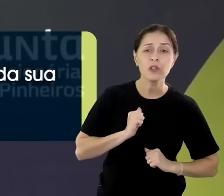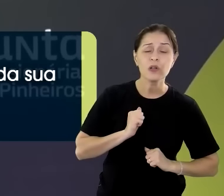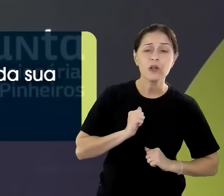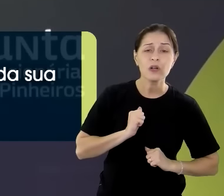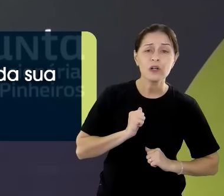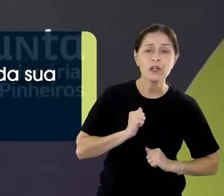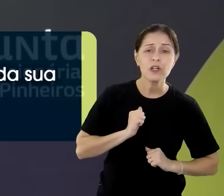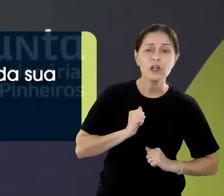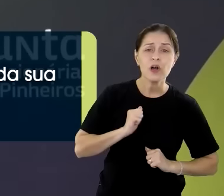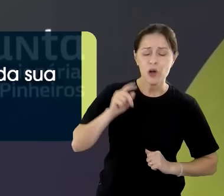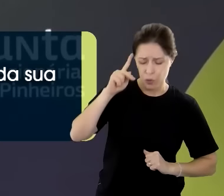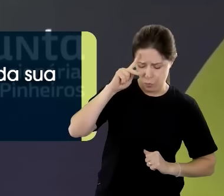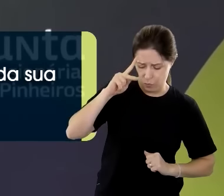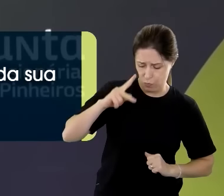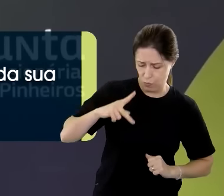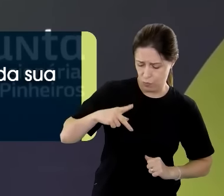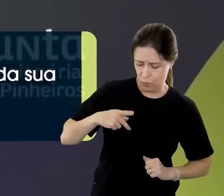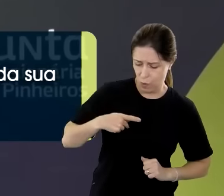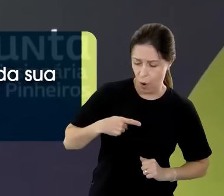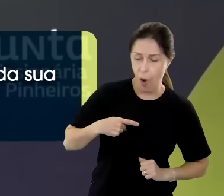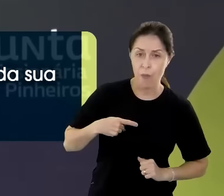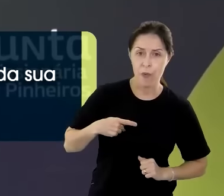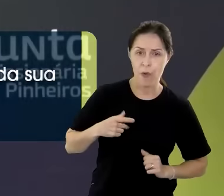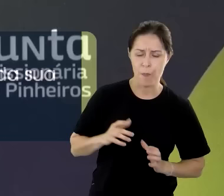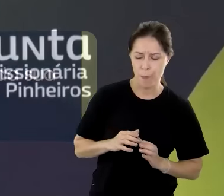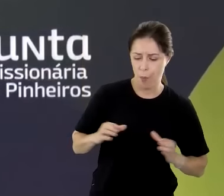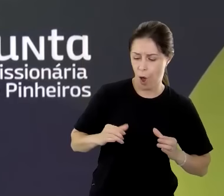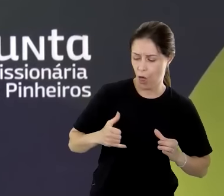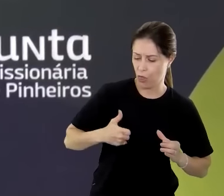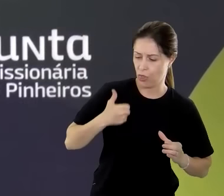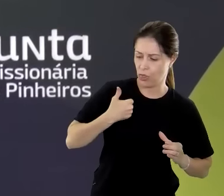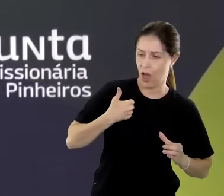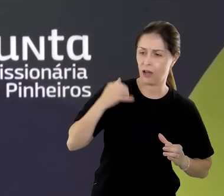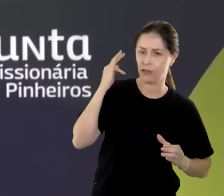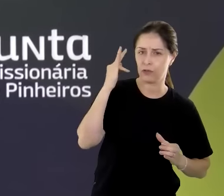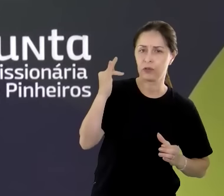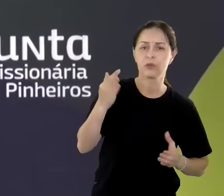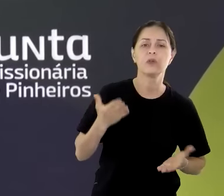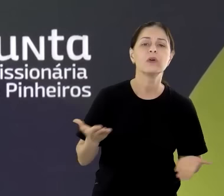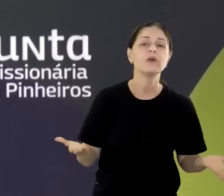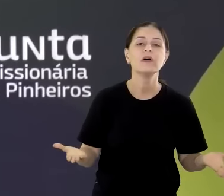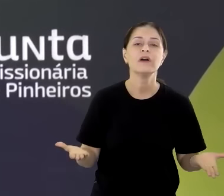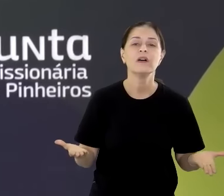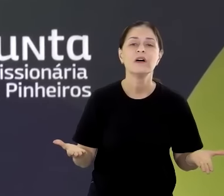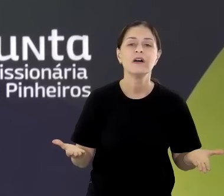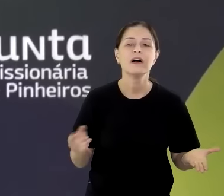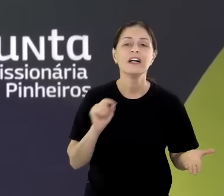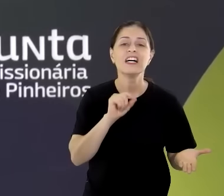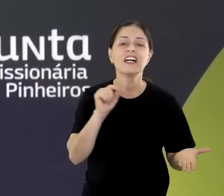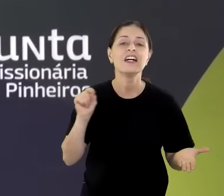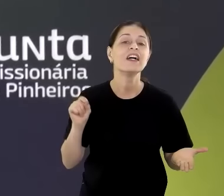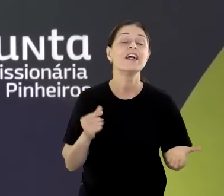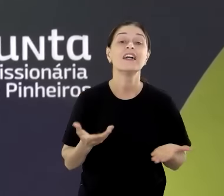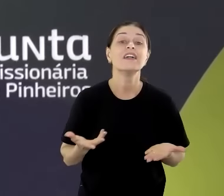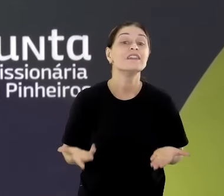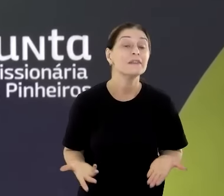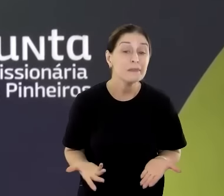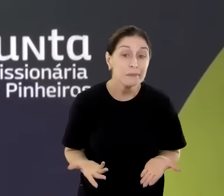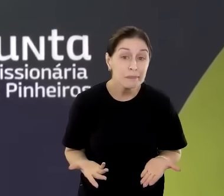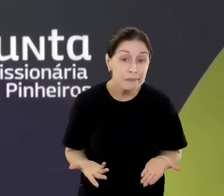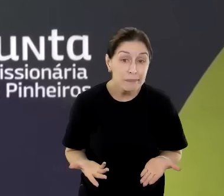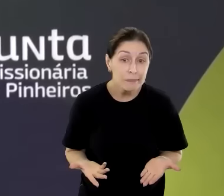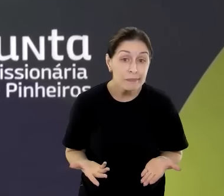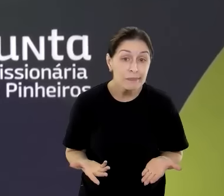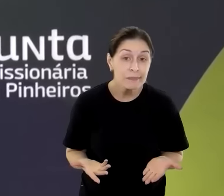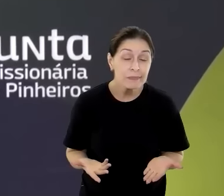vida? Um côvado é uma medida que representa 45 a 46 centímetros. Ele não está falando da